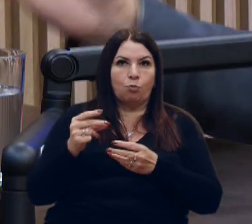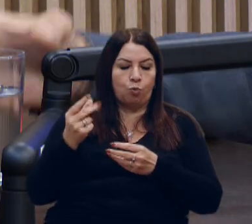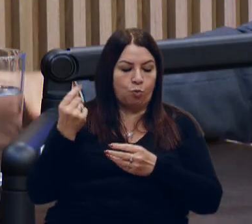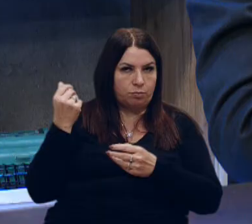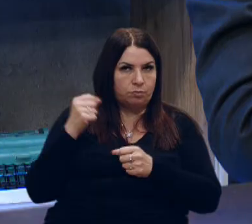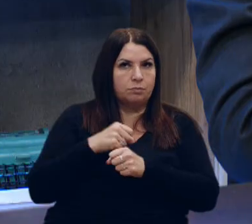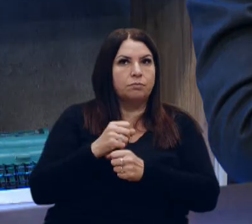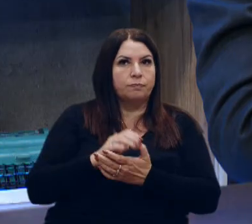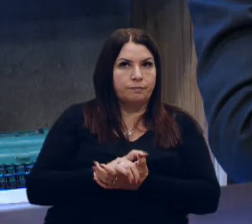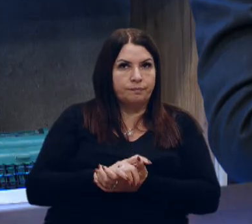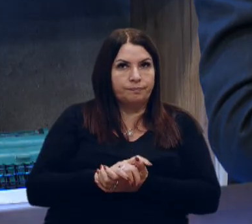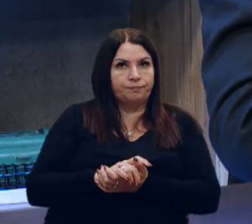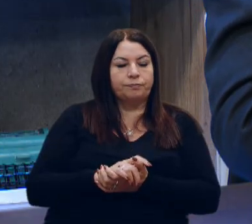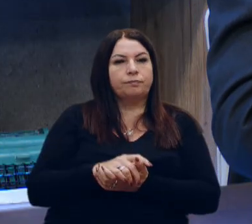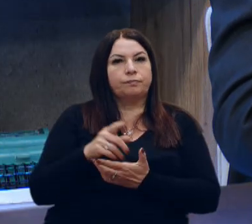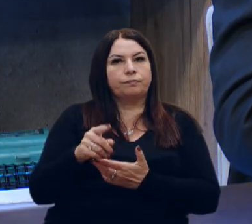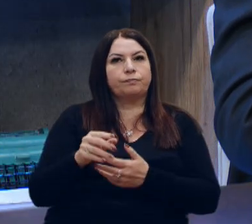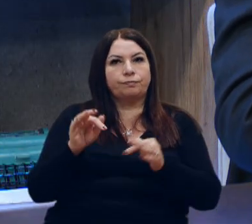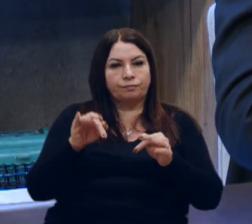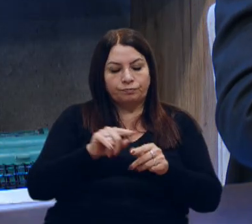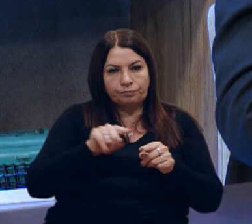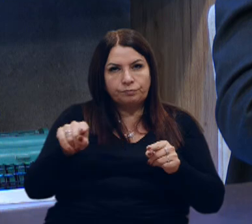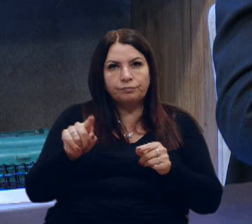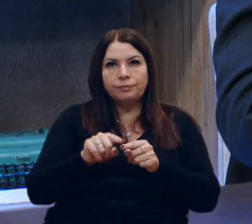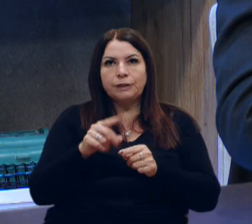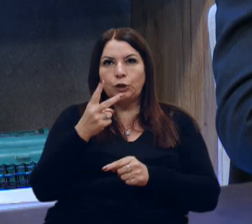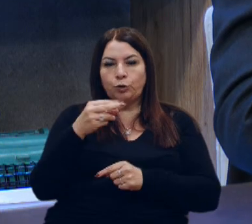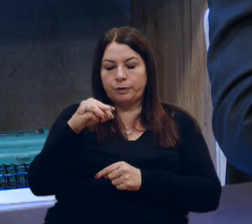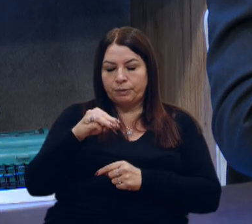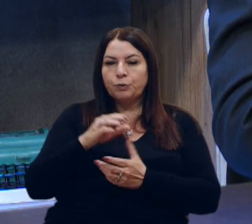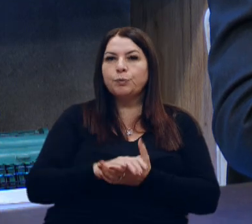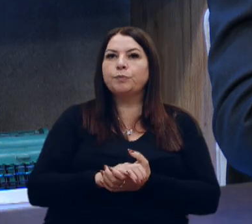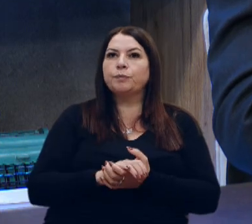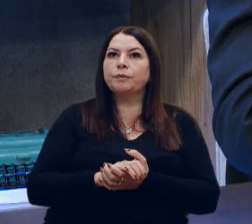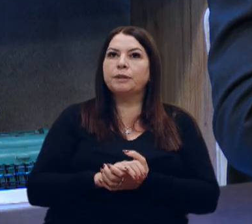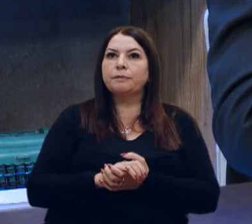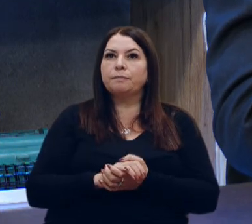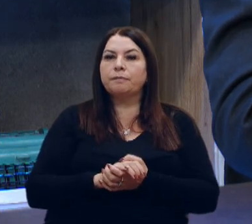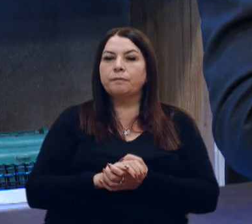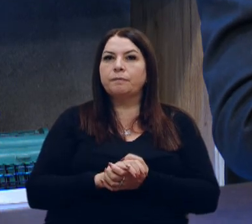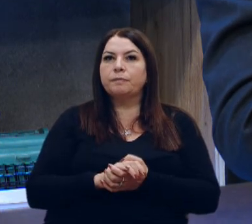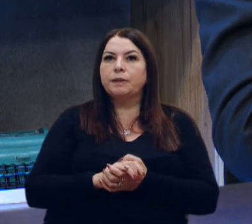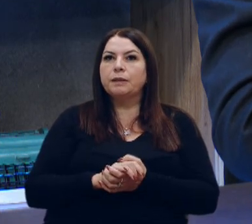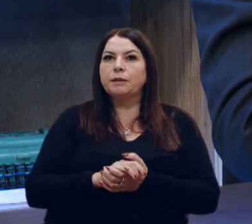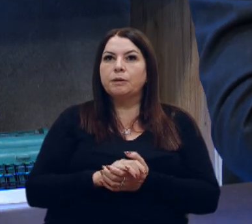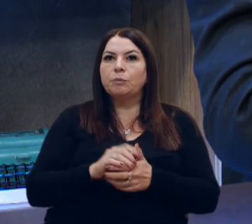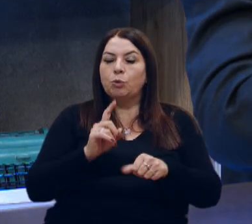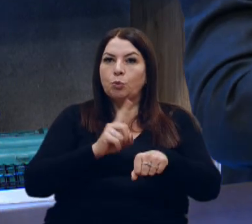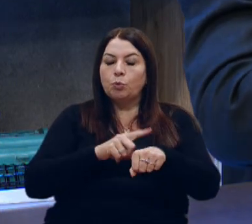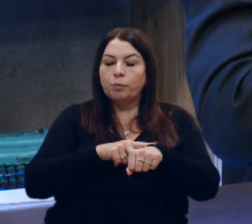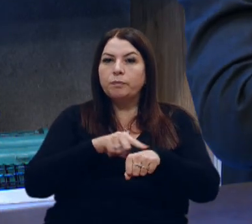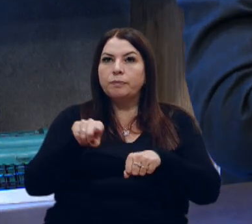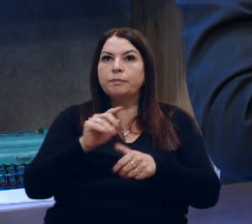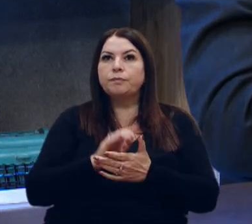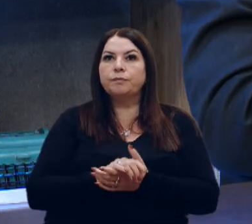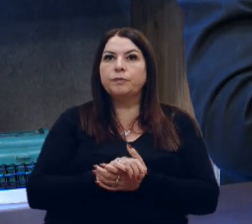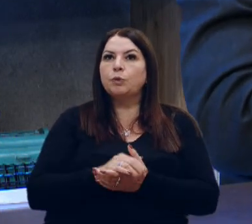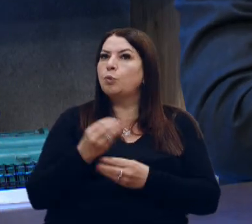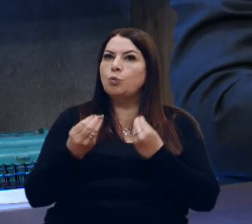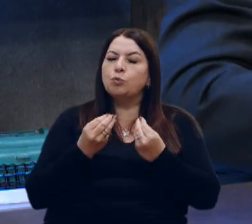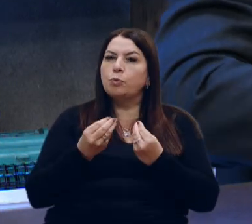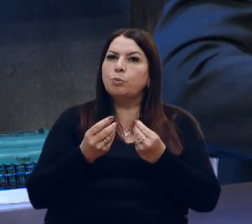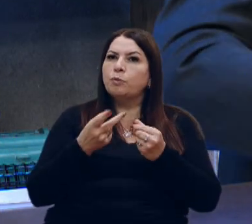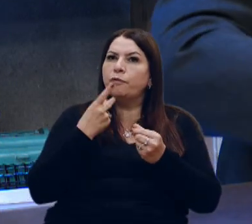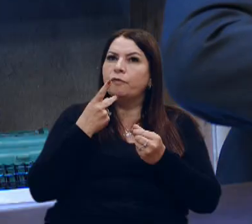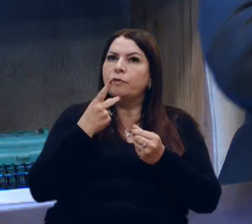tempo. Nessa reta final, vereador, nós temos aí 2 minutos, marca ali o nosso cronômetro, digamos assim. Como é que o senhor